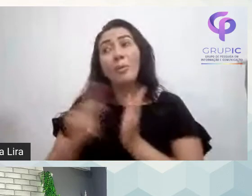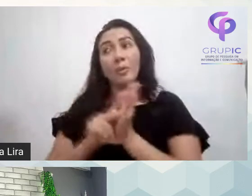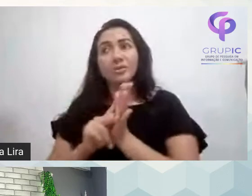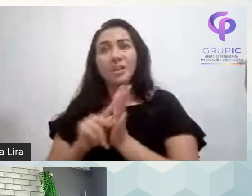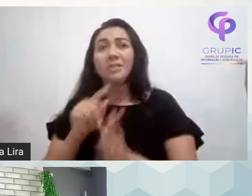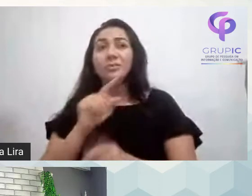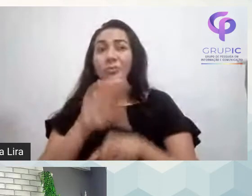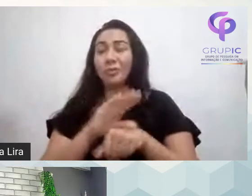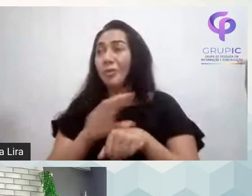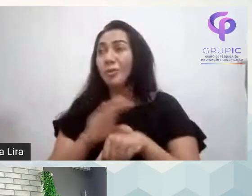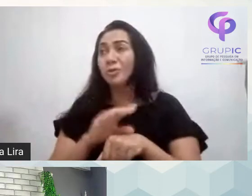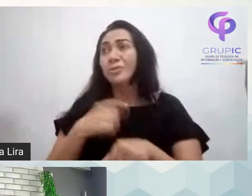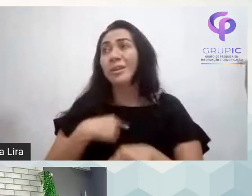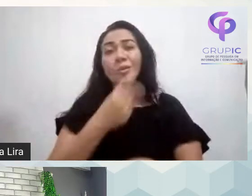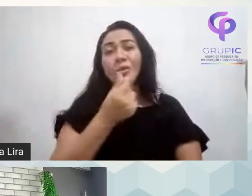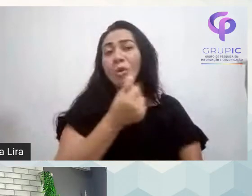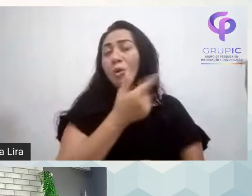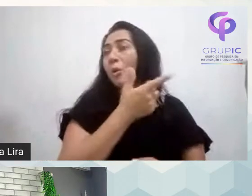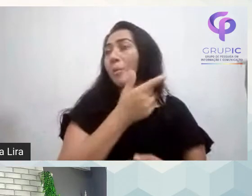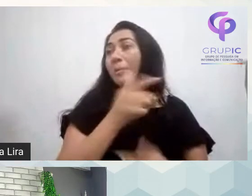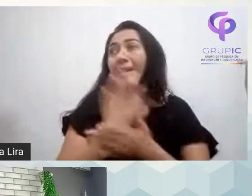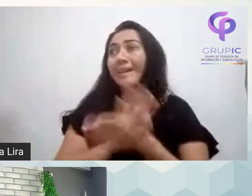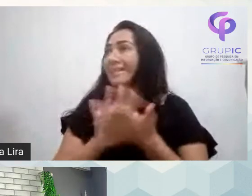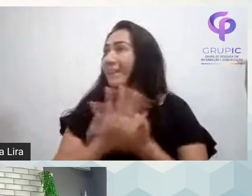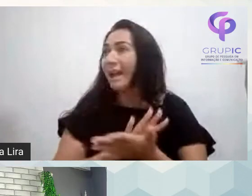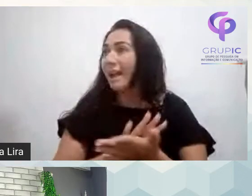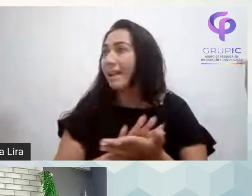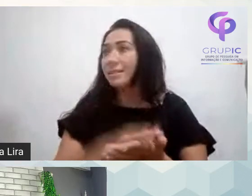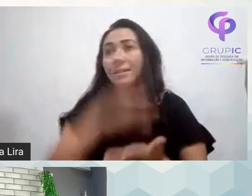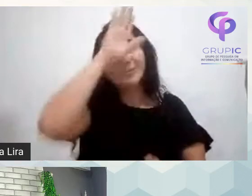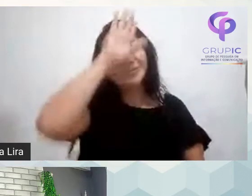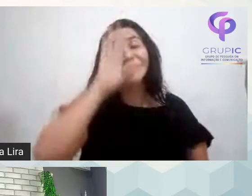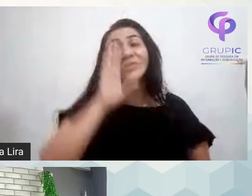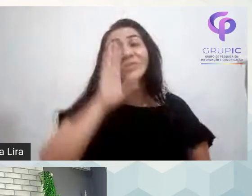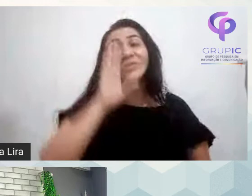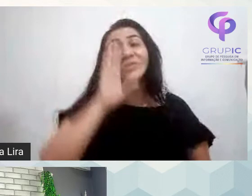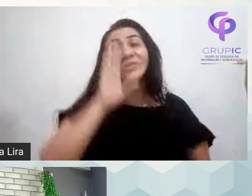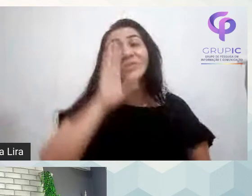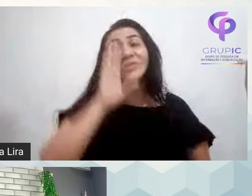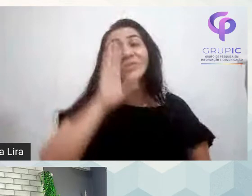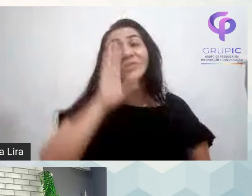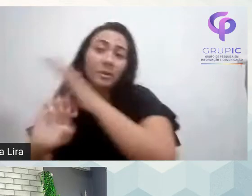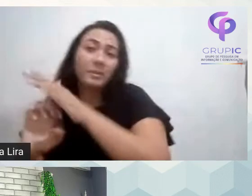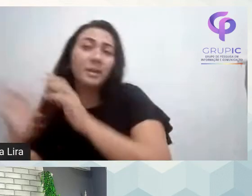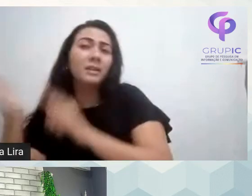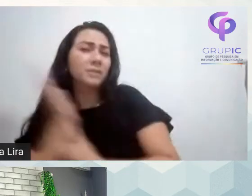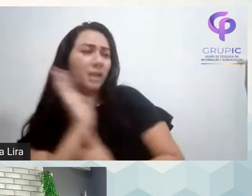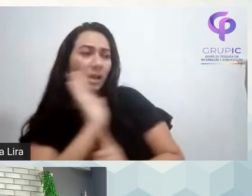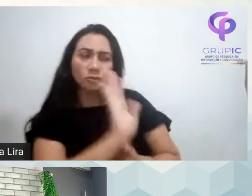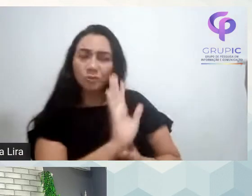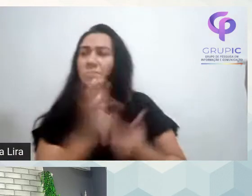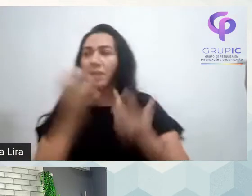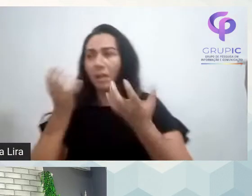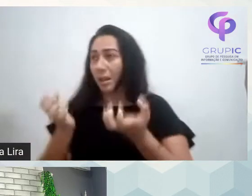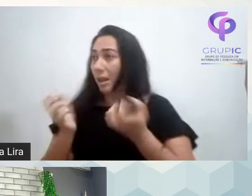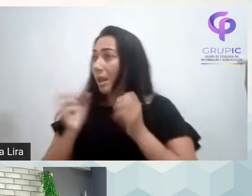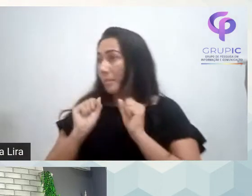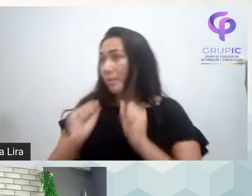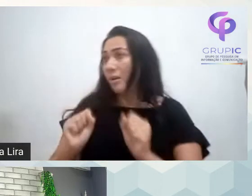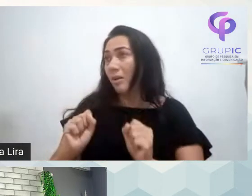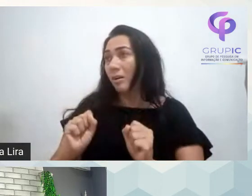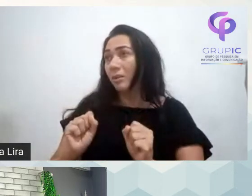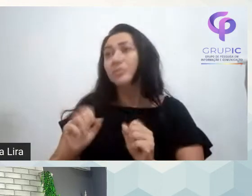Então aí você já conseguiu englobar um pouco do teu projeto, o quanto ele é sustentável, já que ele está obedecendo